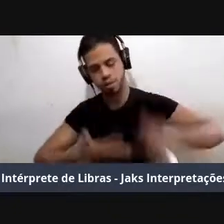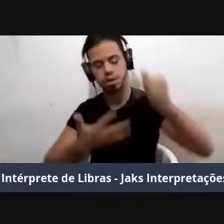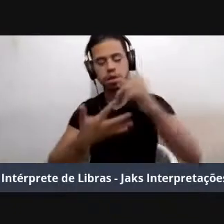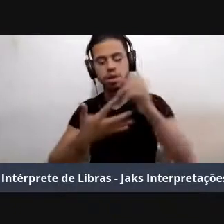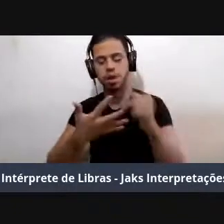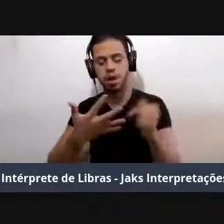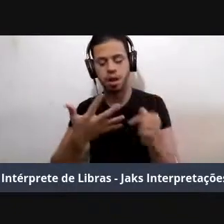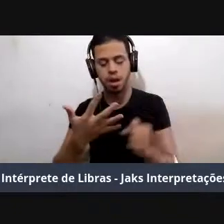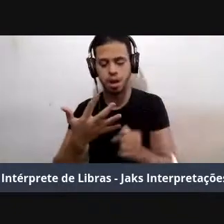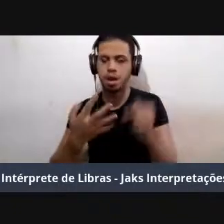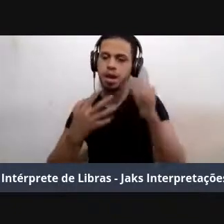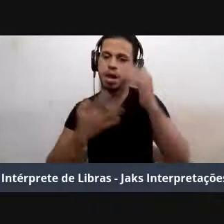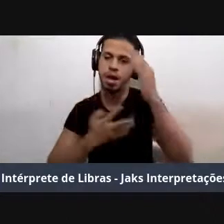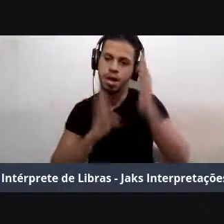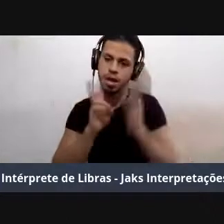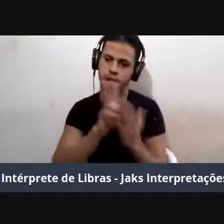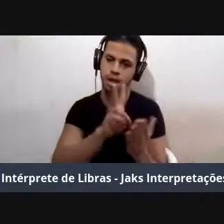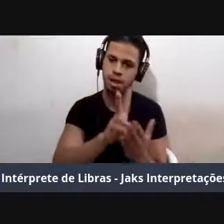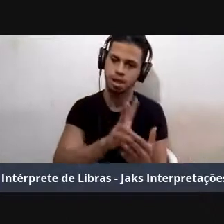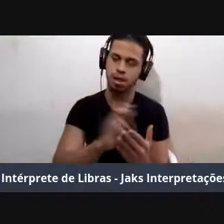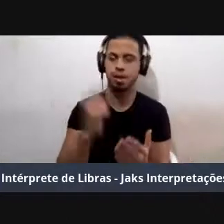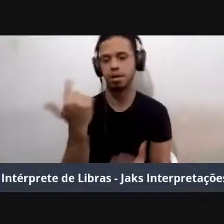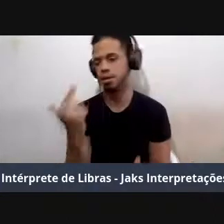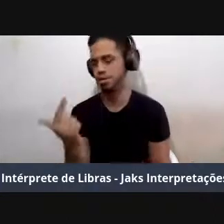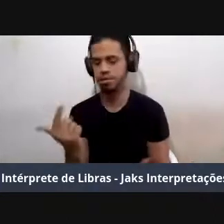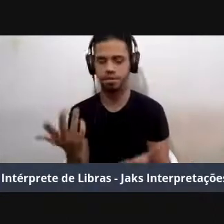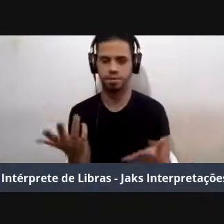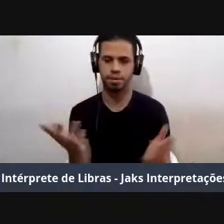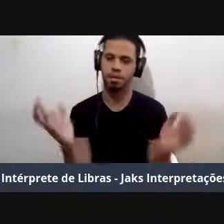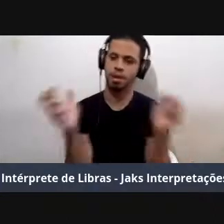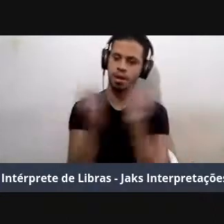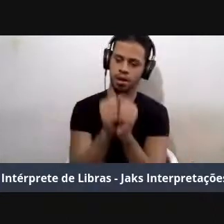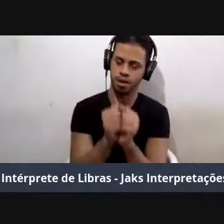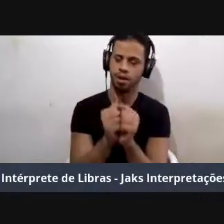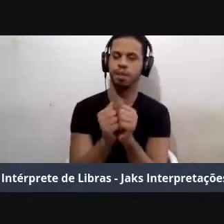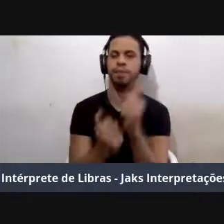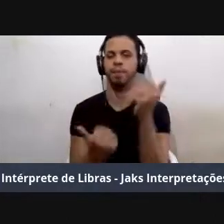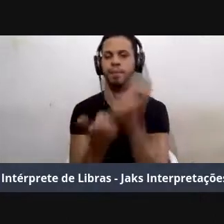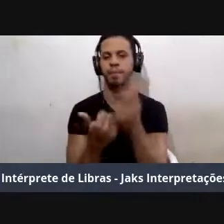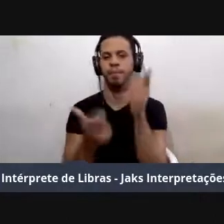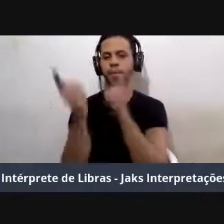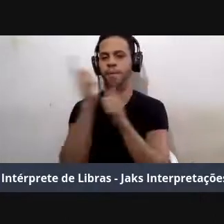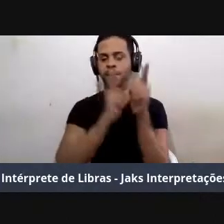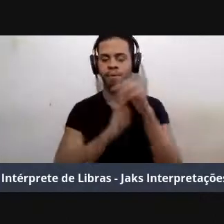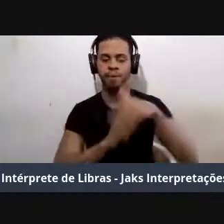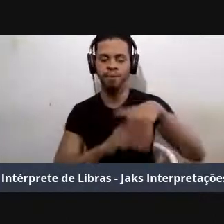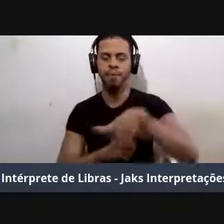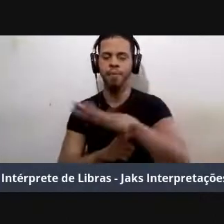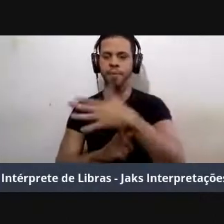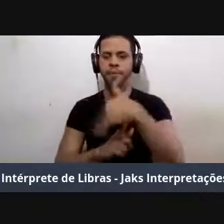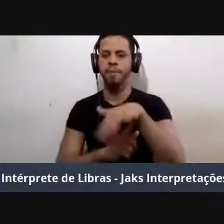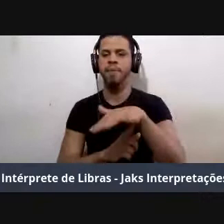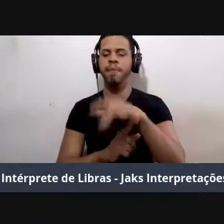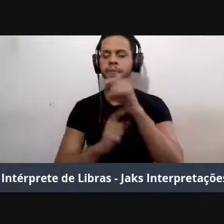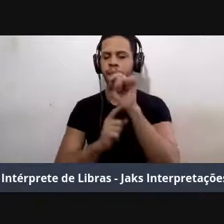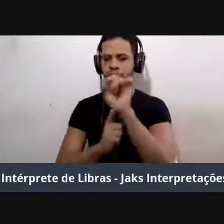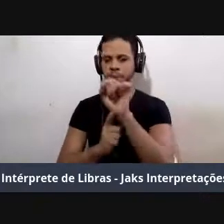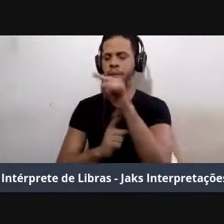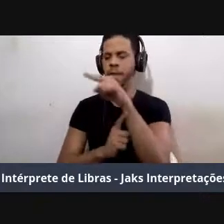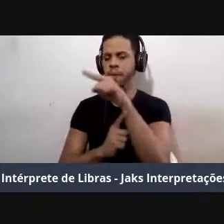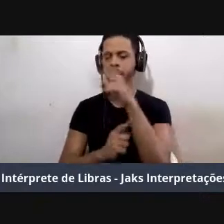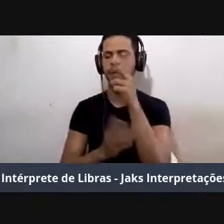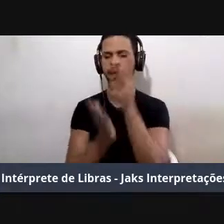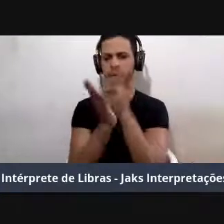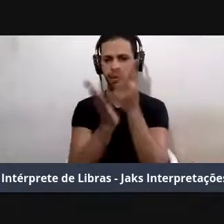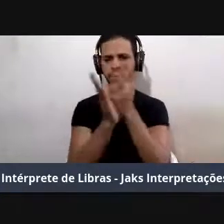indígena como não indígena, para estar juntas, para conquistar esse espaço e para que ela também continue na sua própria